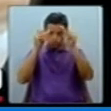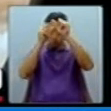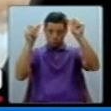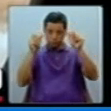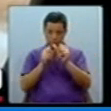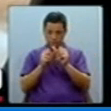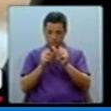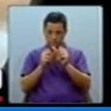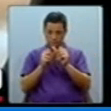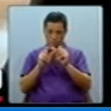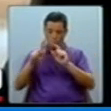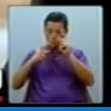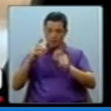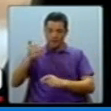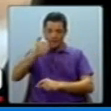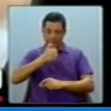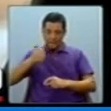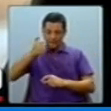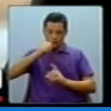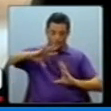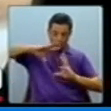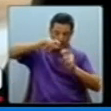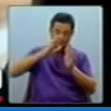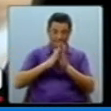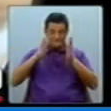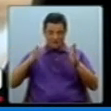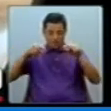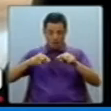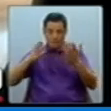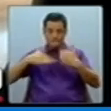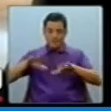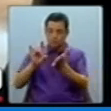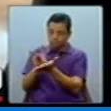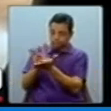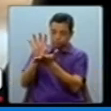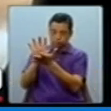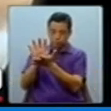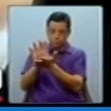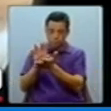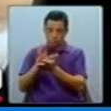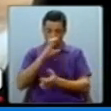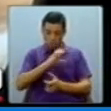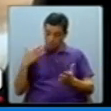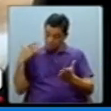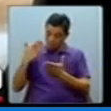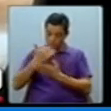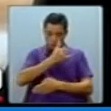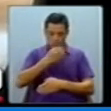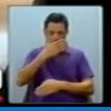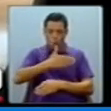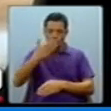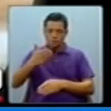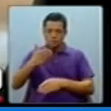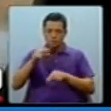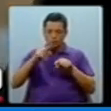um outro quinto planeta gigante que andou por aqui, mas que terá sido expulso. E os cientistas, desde 2011, que andaram a perguntar: terá